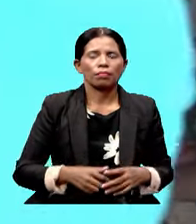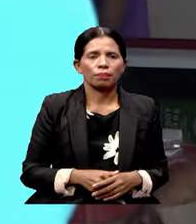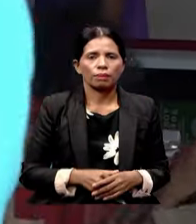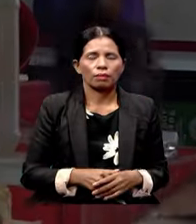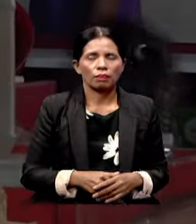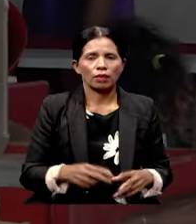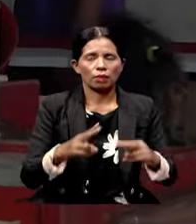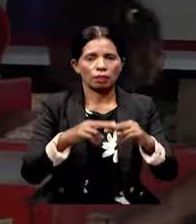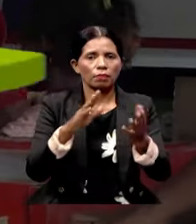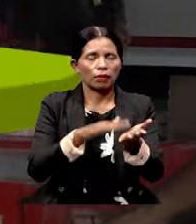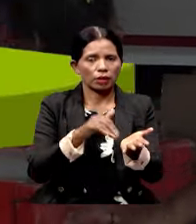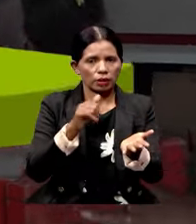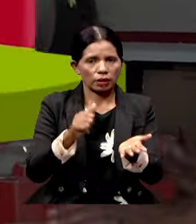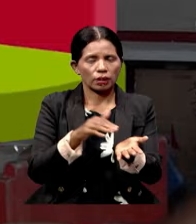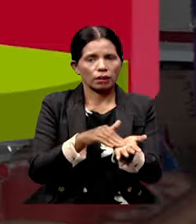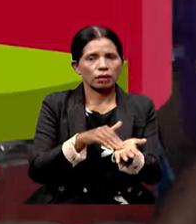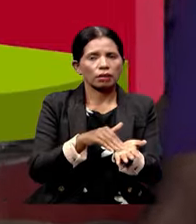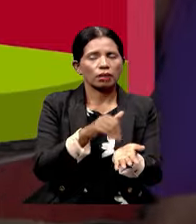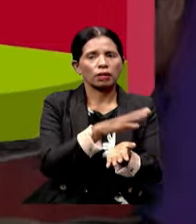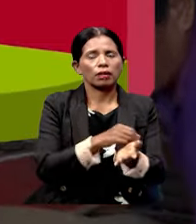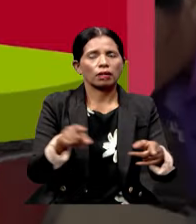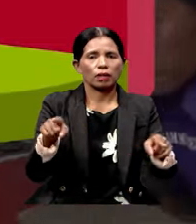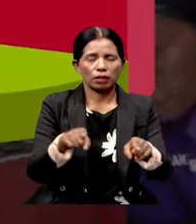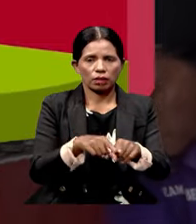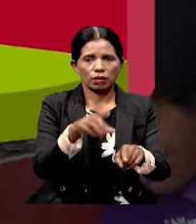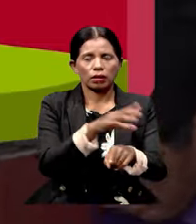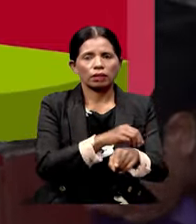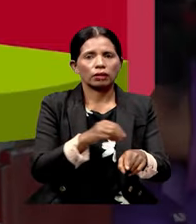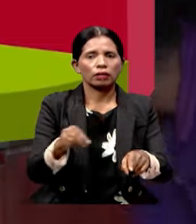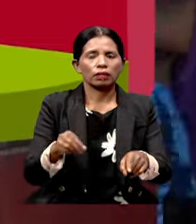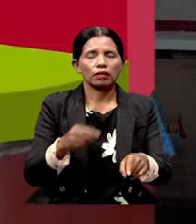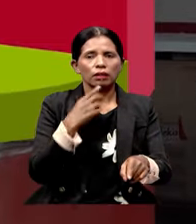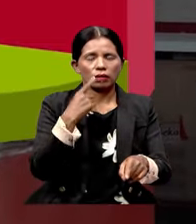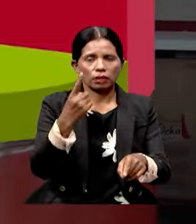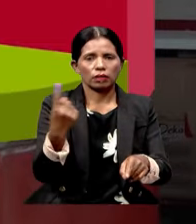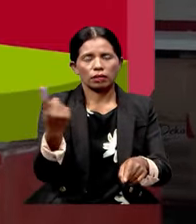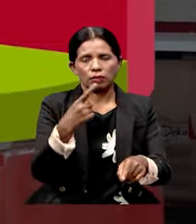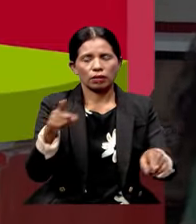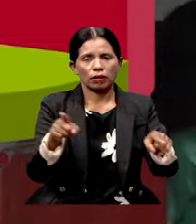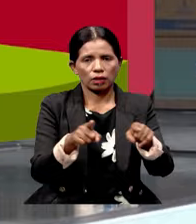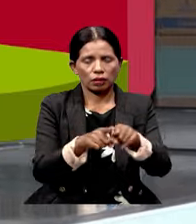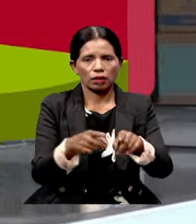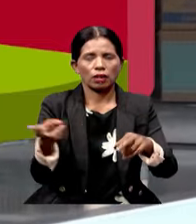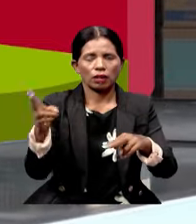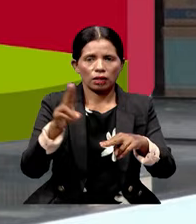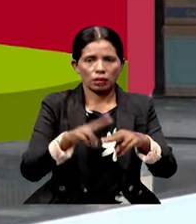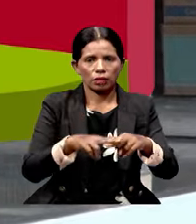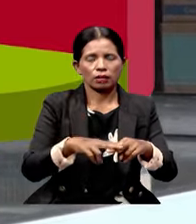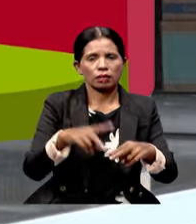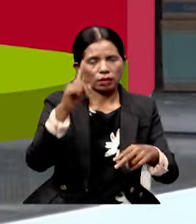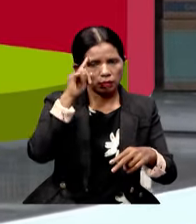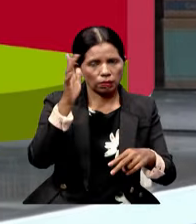Folin manteiga ia trimestre da toluk compara ho trimestre da rua folin mantein no trimestre da toluk aumenta centavus lima